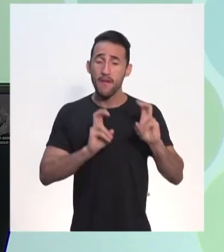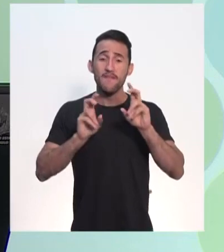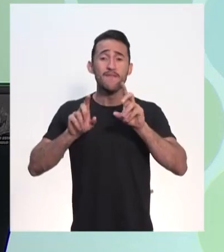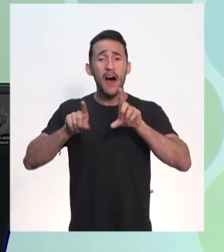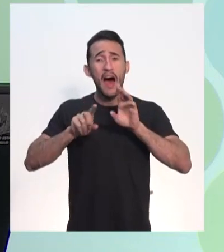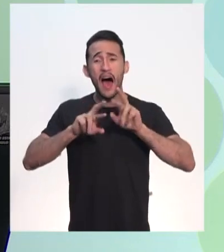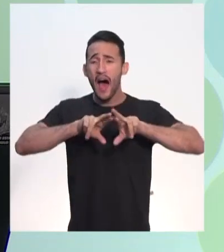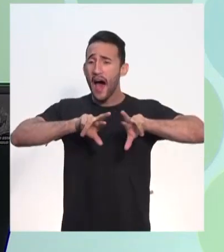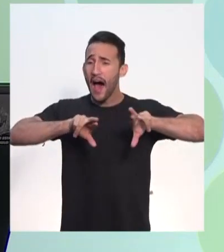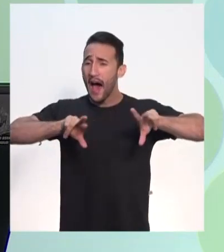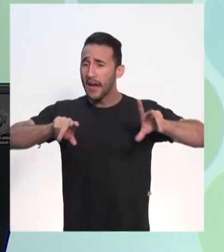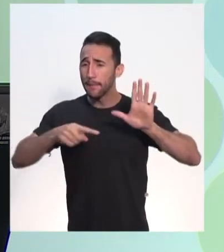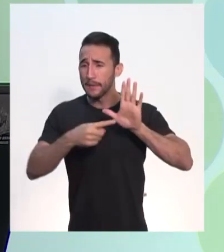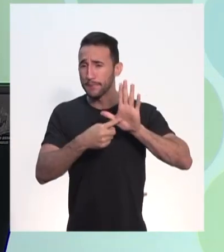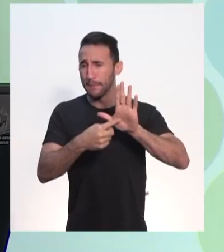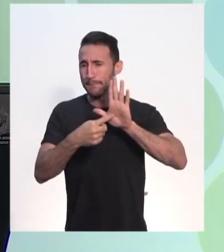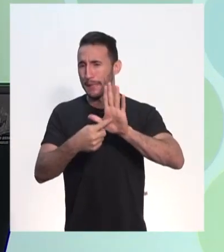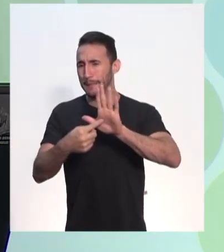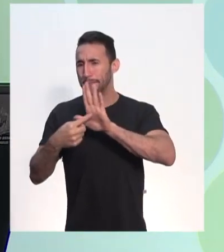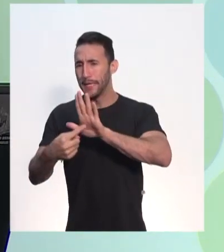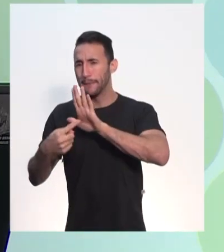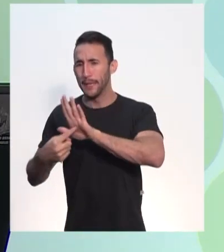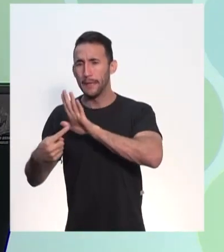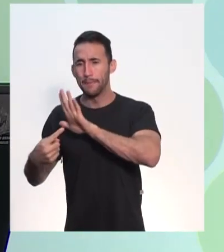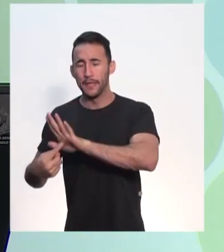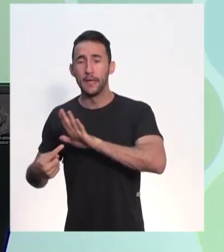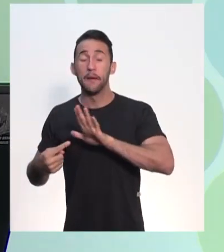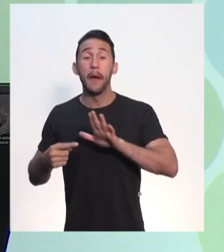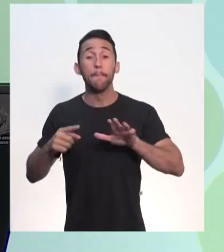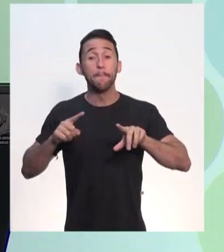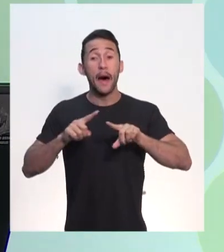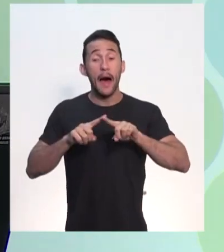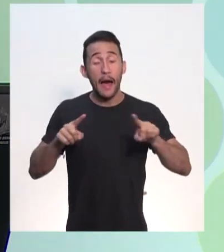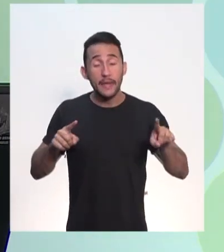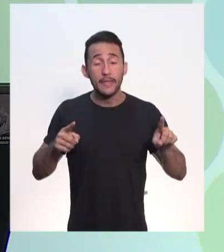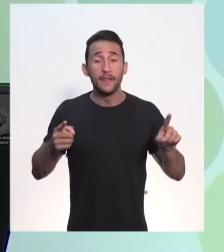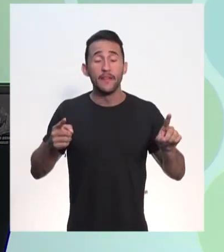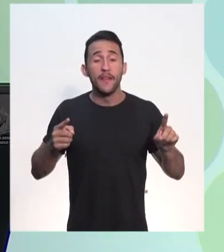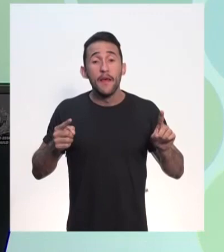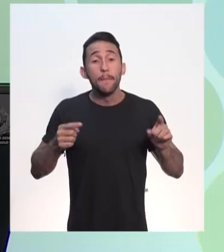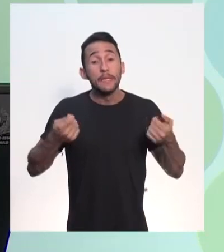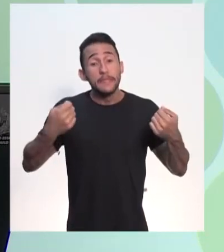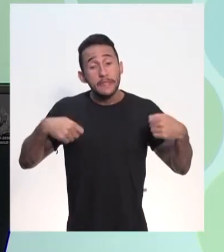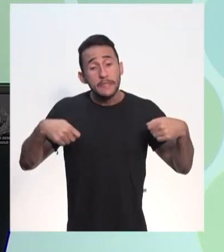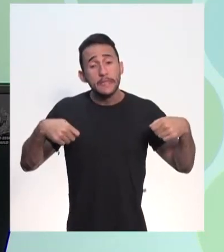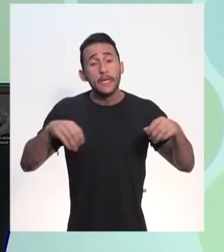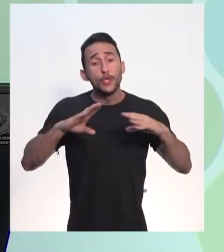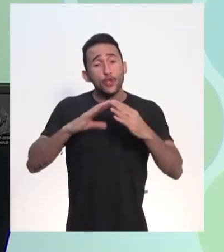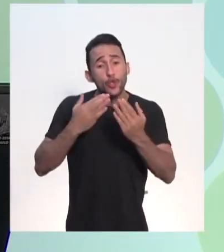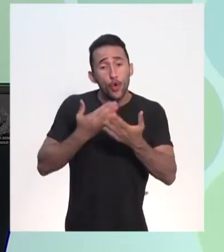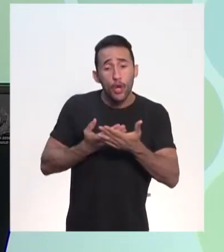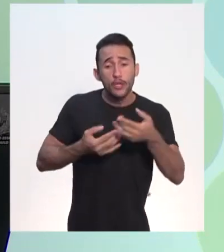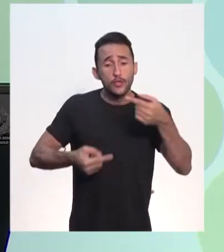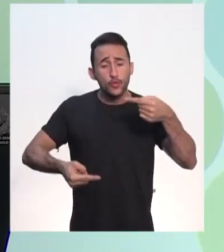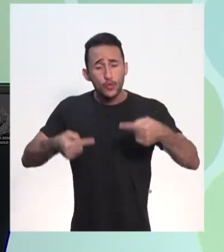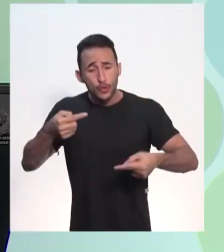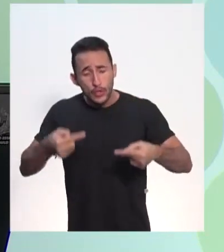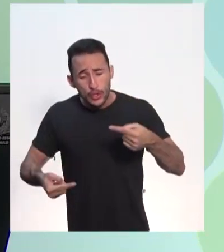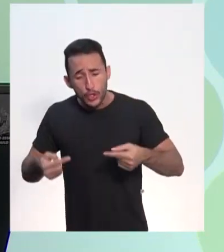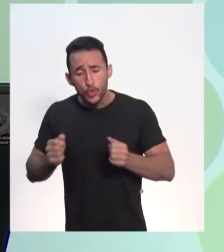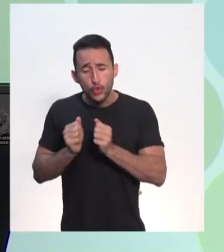na discussão dos conteúdos e das orientações desenvolvidas durante a semana de replanejamento. Então, como eu já mencionei,